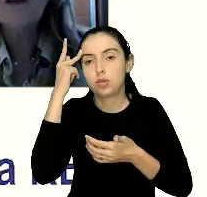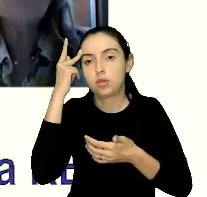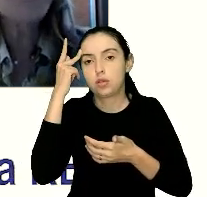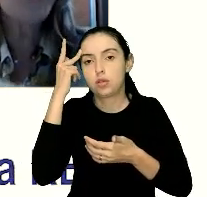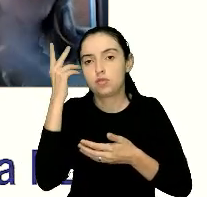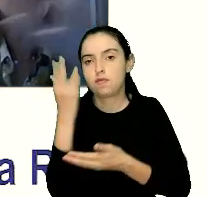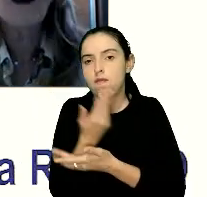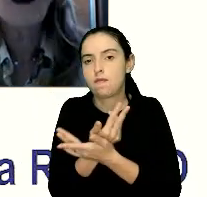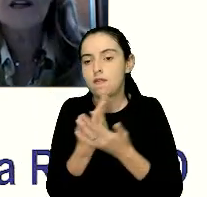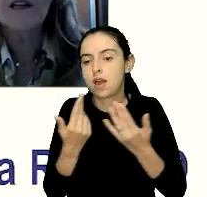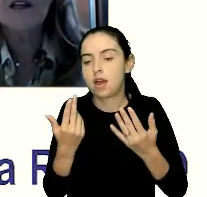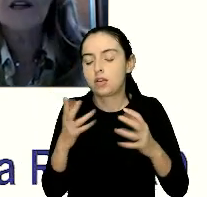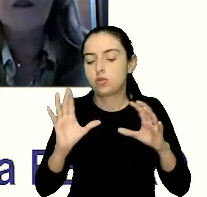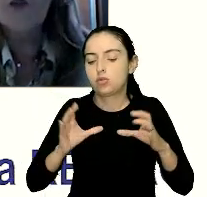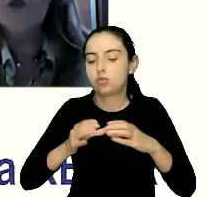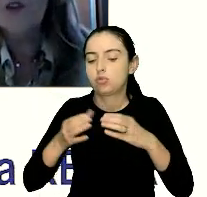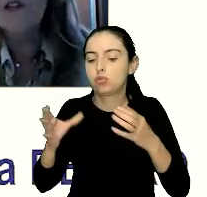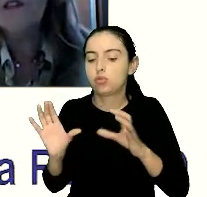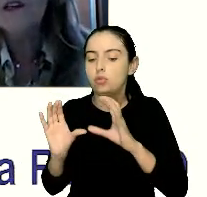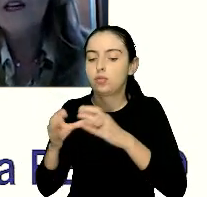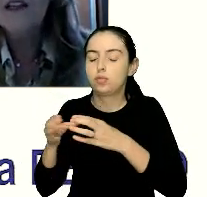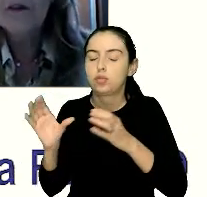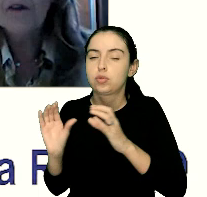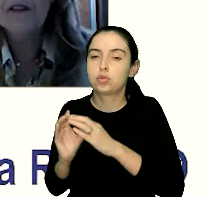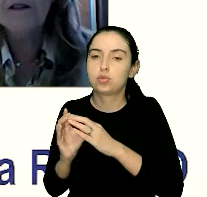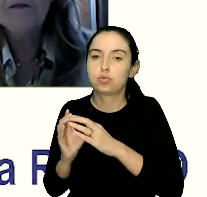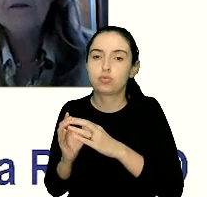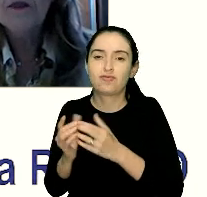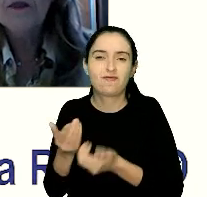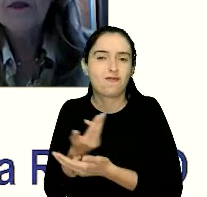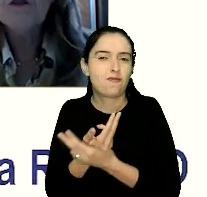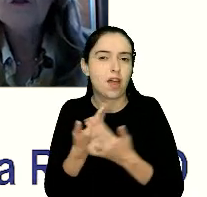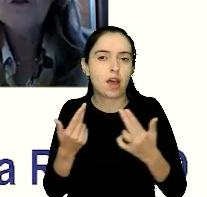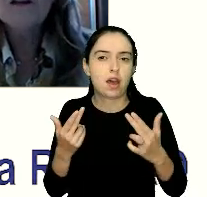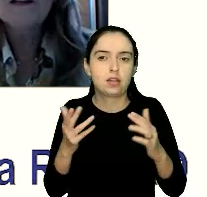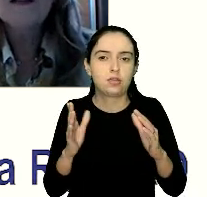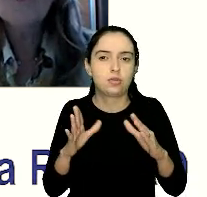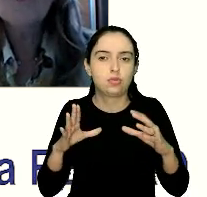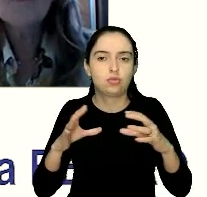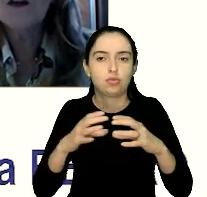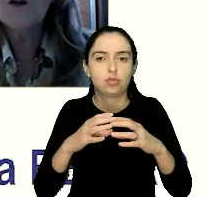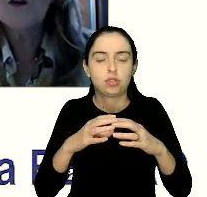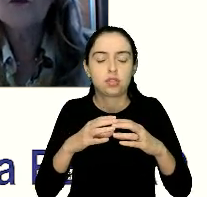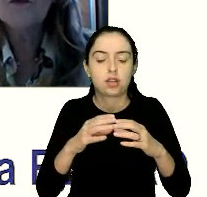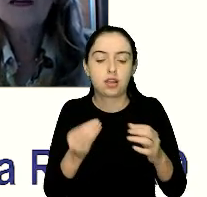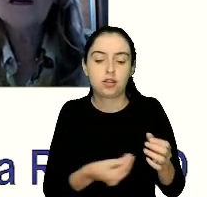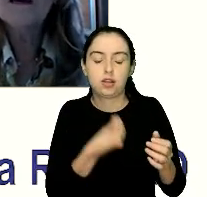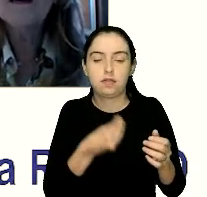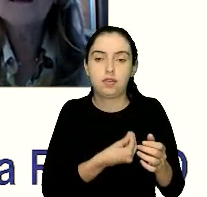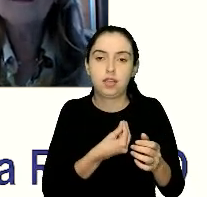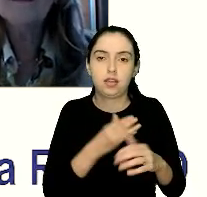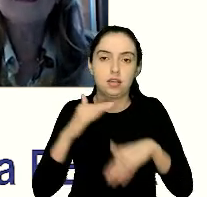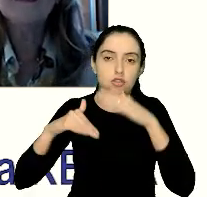é, com as suas várias dimensões da vida. Agora, a saúde mental